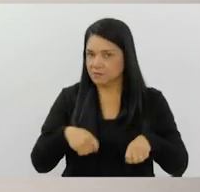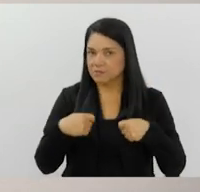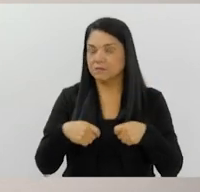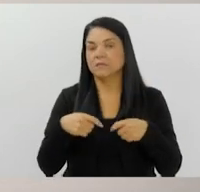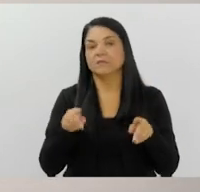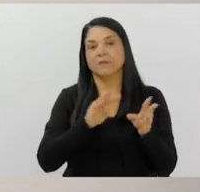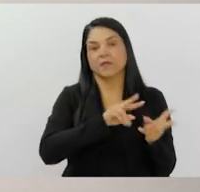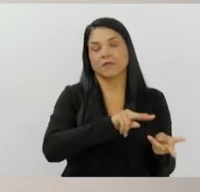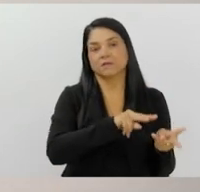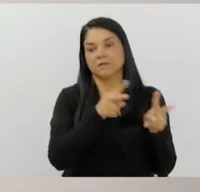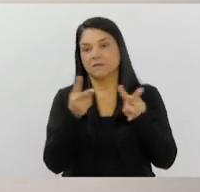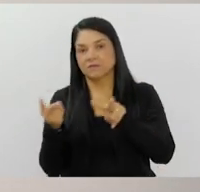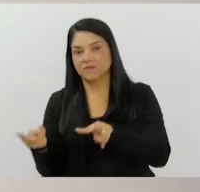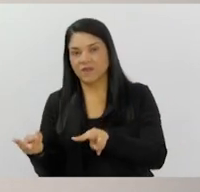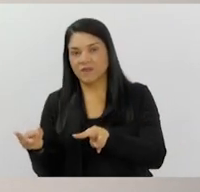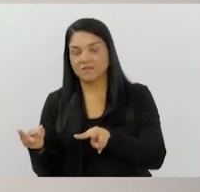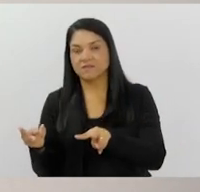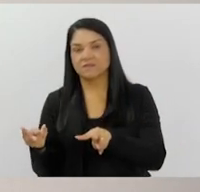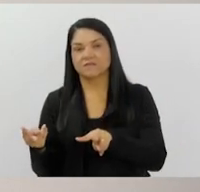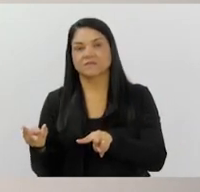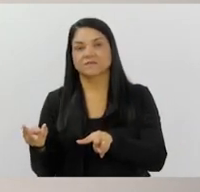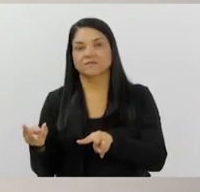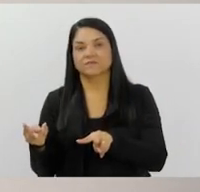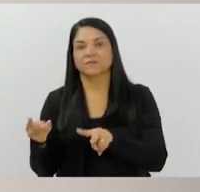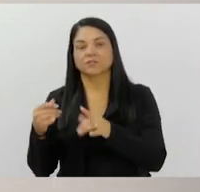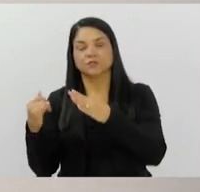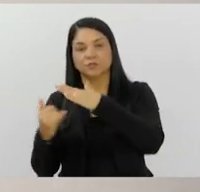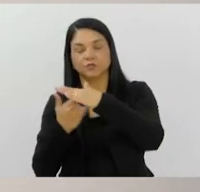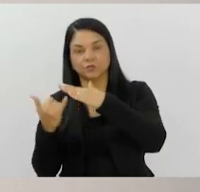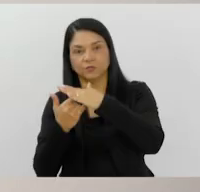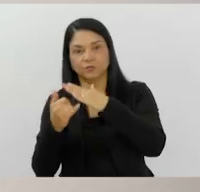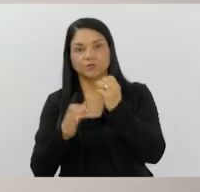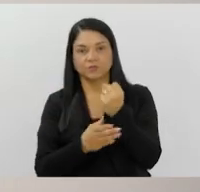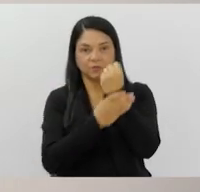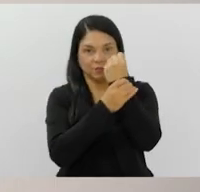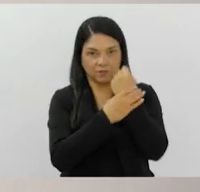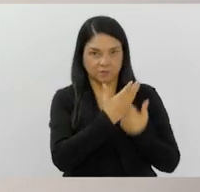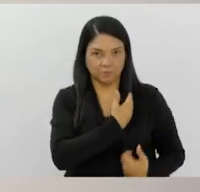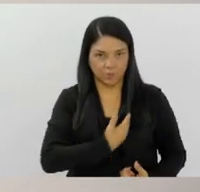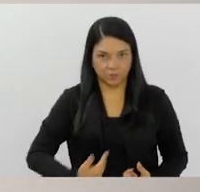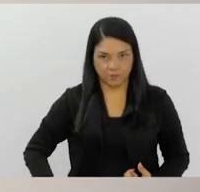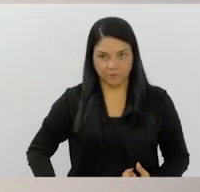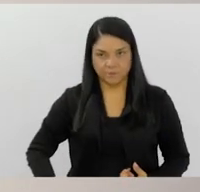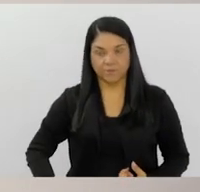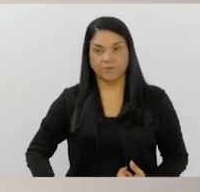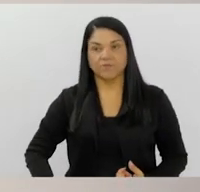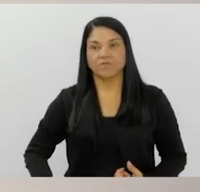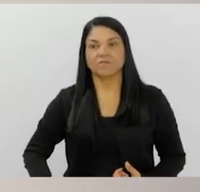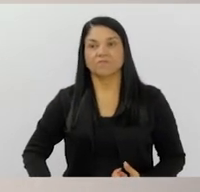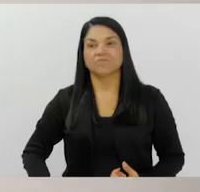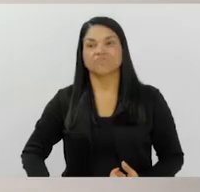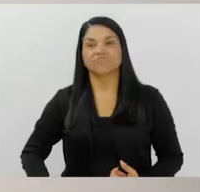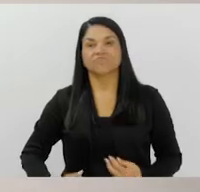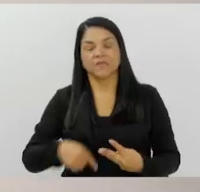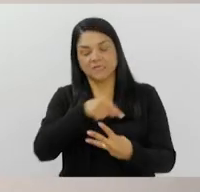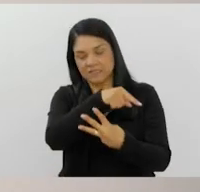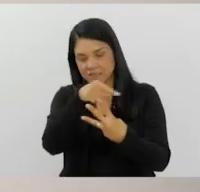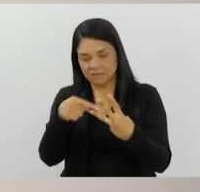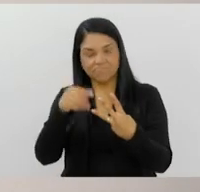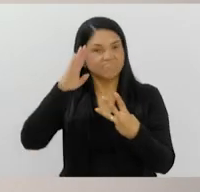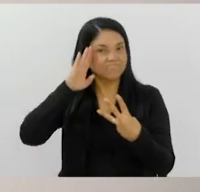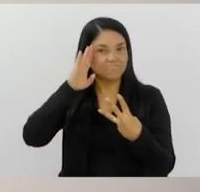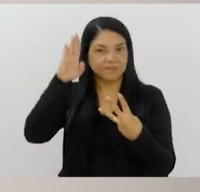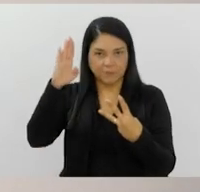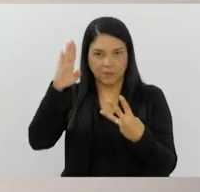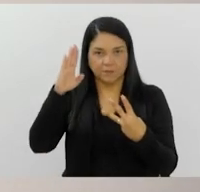transferência eh para o Instituto de segurança pública e basicamente são esses três pontos de